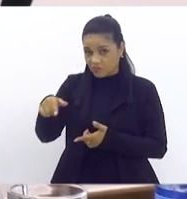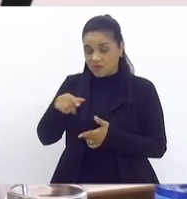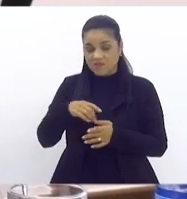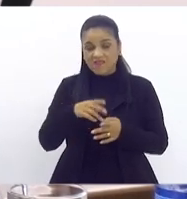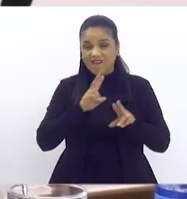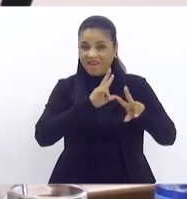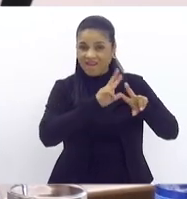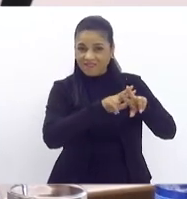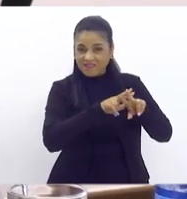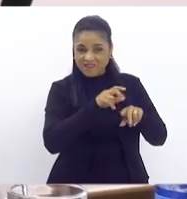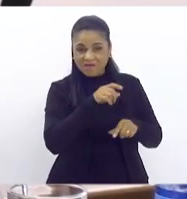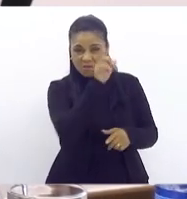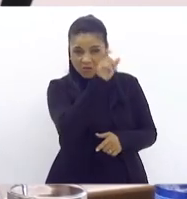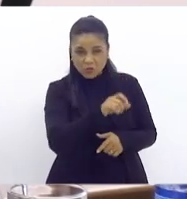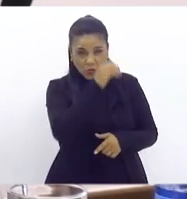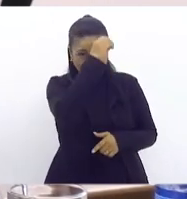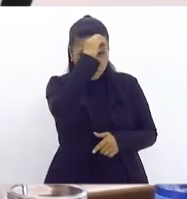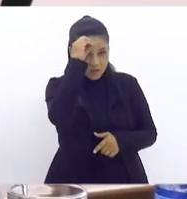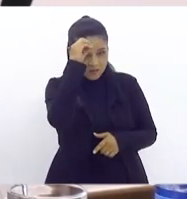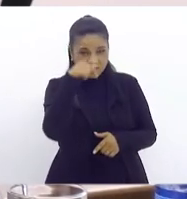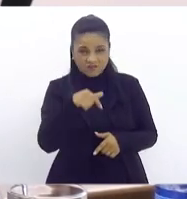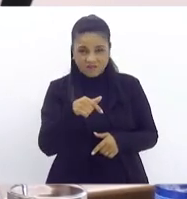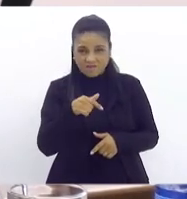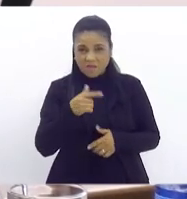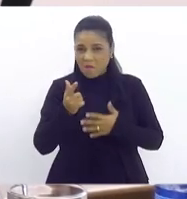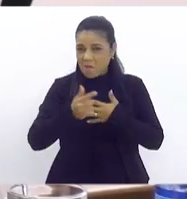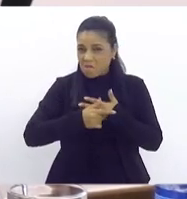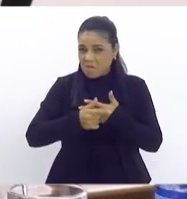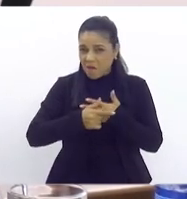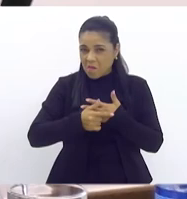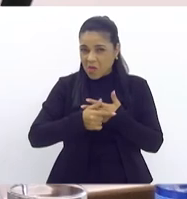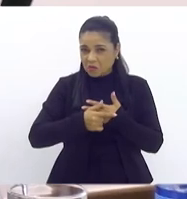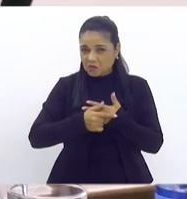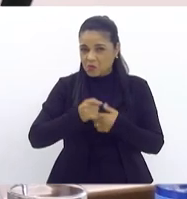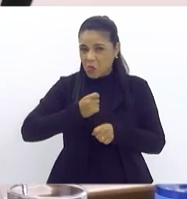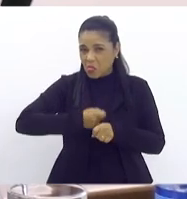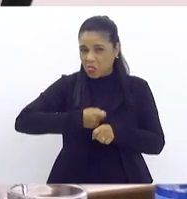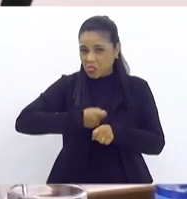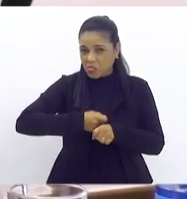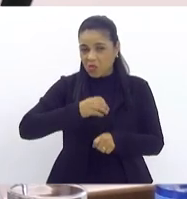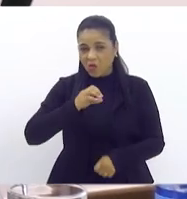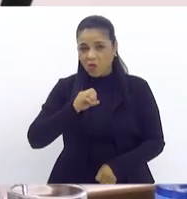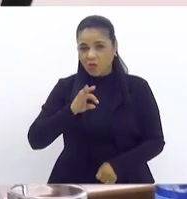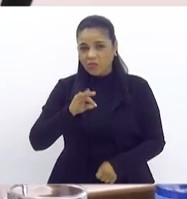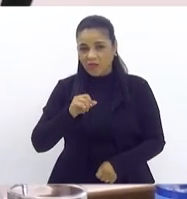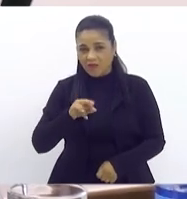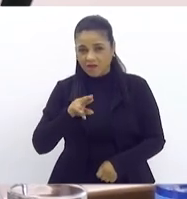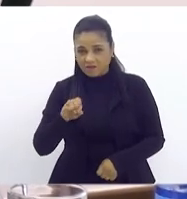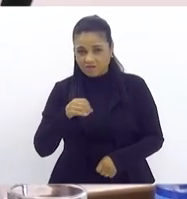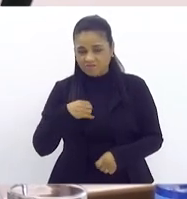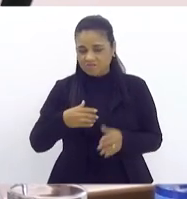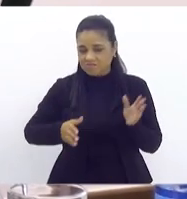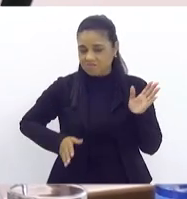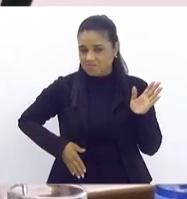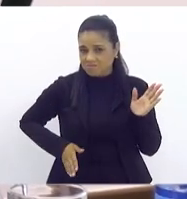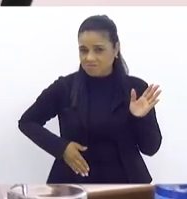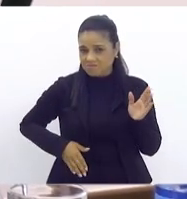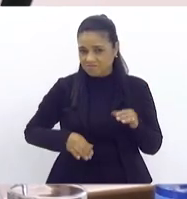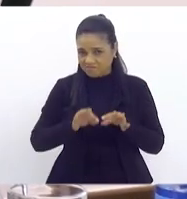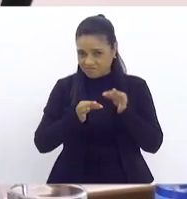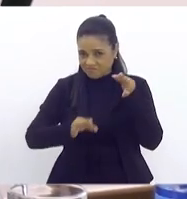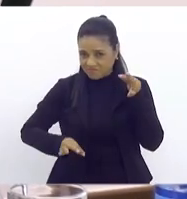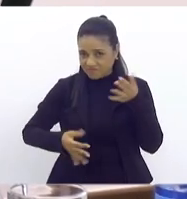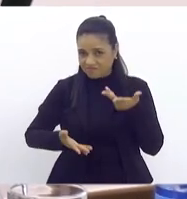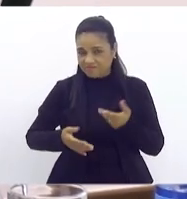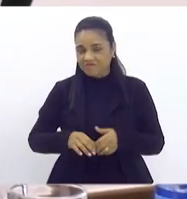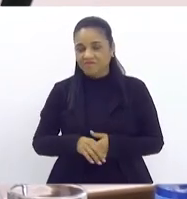inocente tá fazendo papel de otário como se diz na fraseologia da malandragem acho